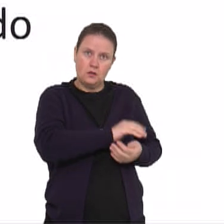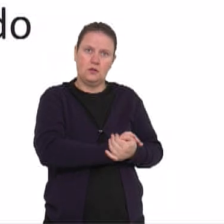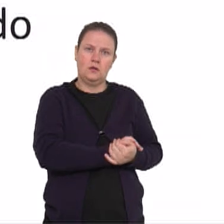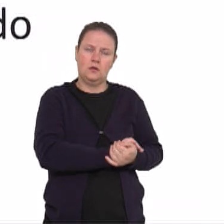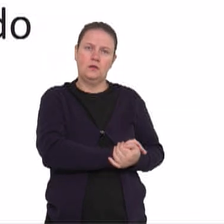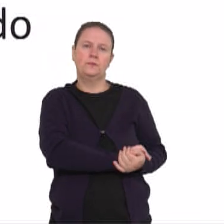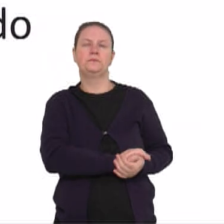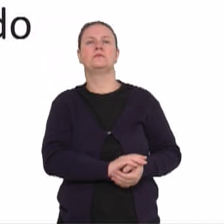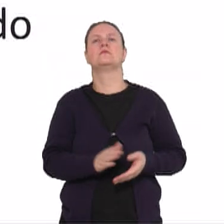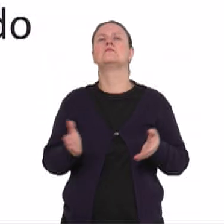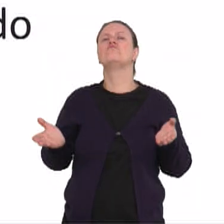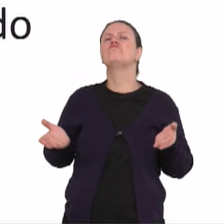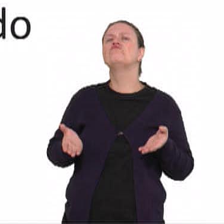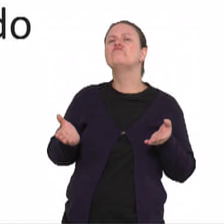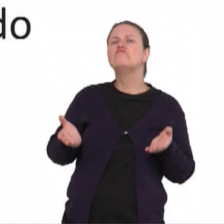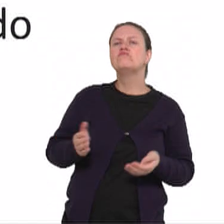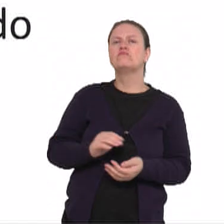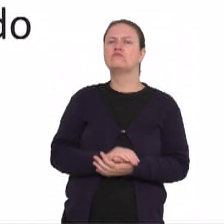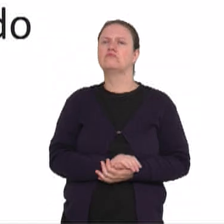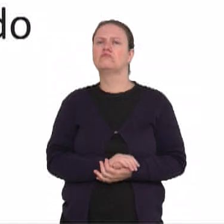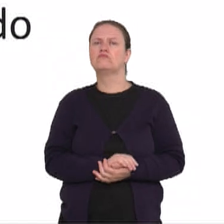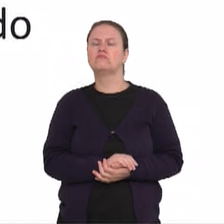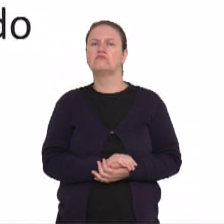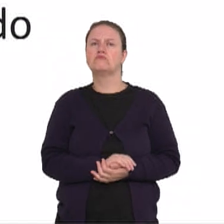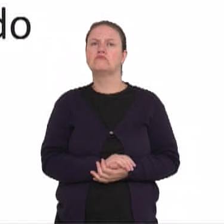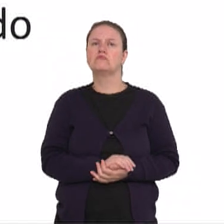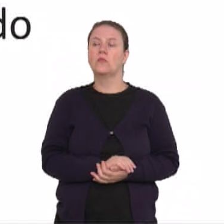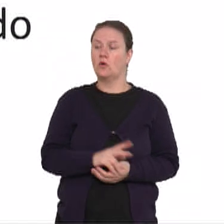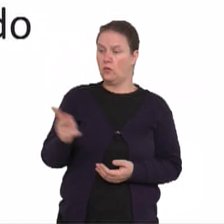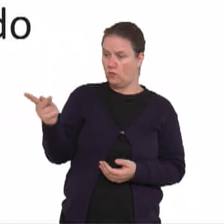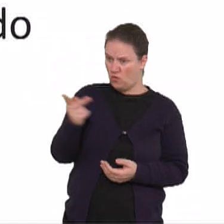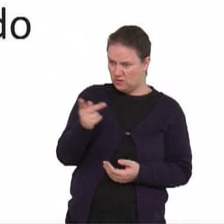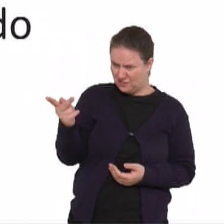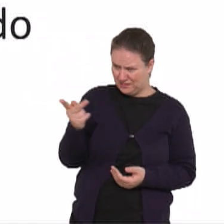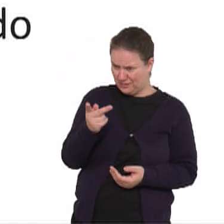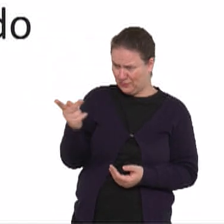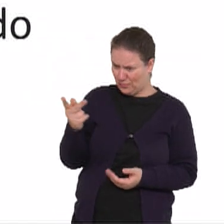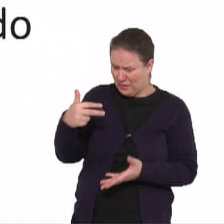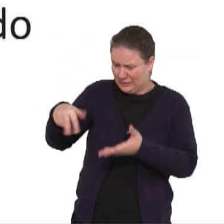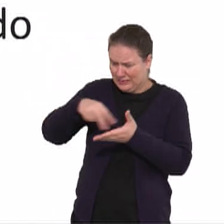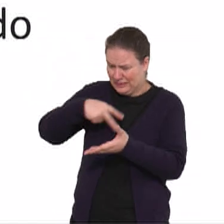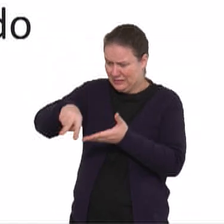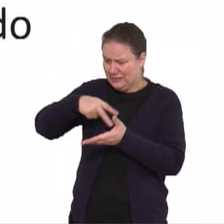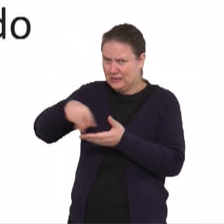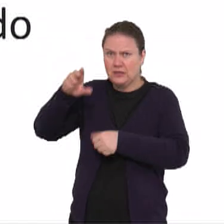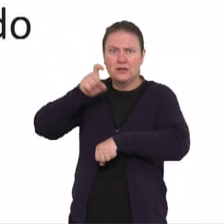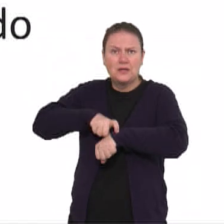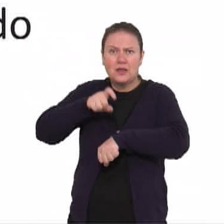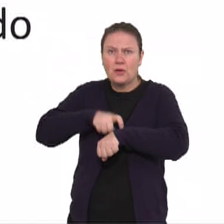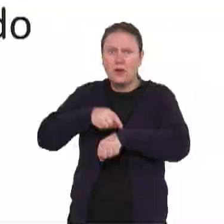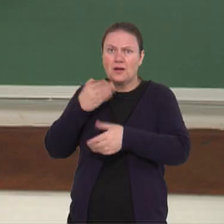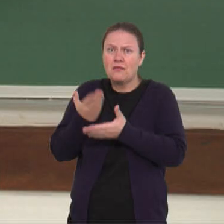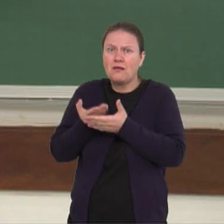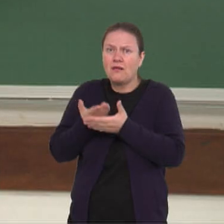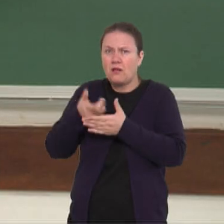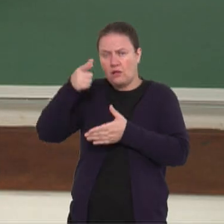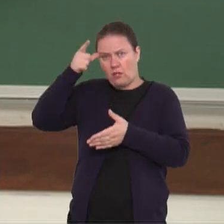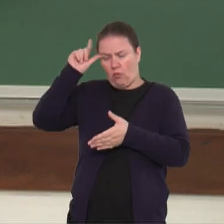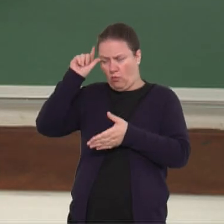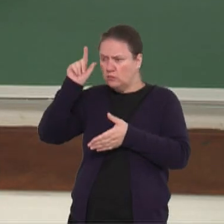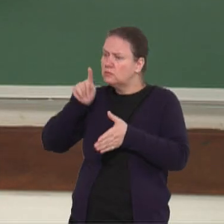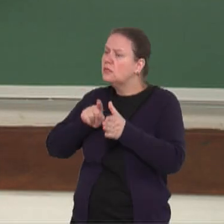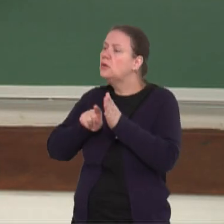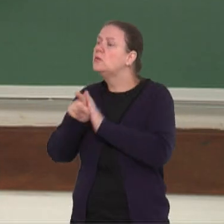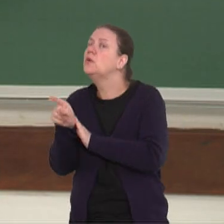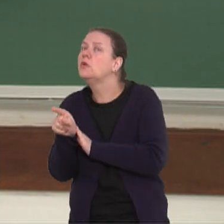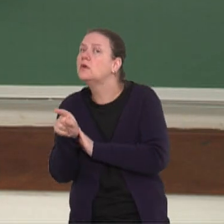class yesterday? Vocês dois estavam dançando durante a aula ontem? Entenderam? Então, o que acontece? Eu